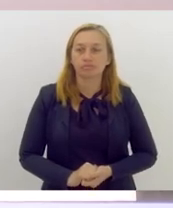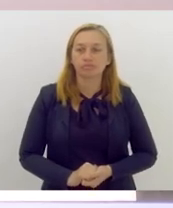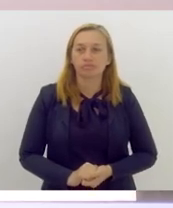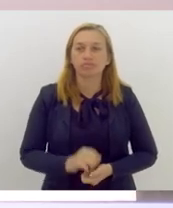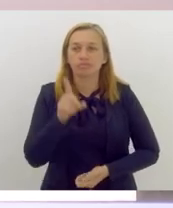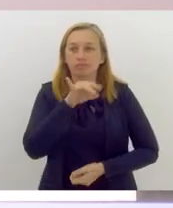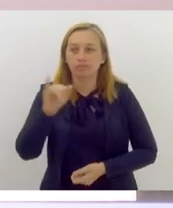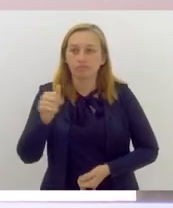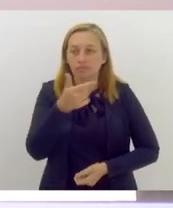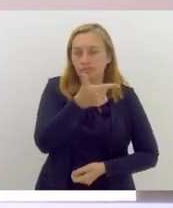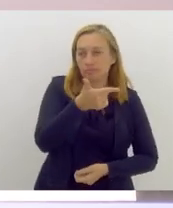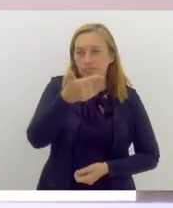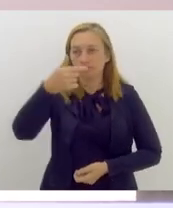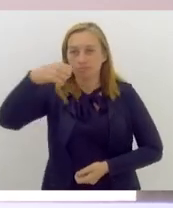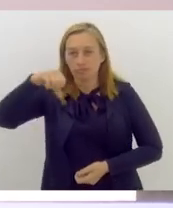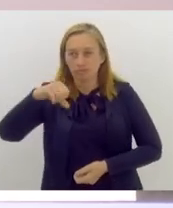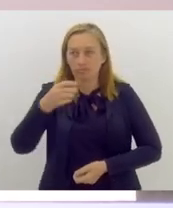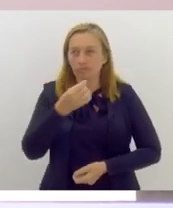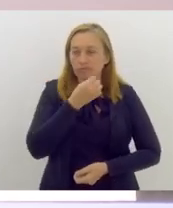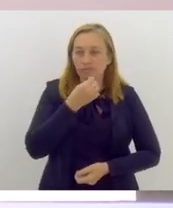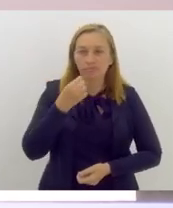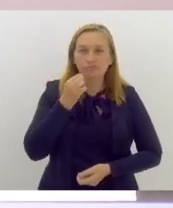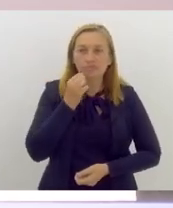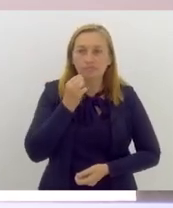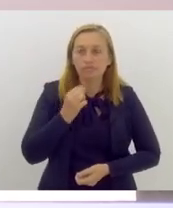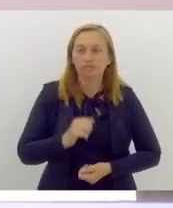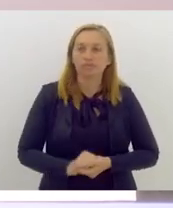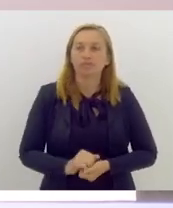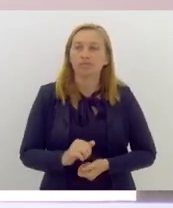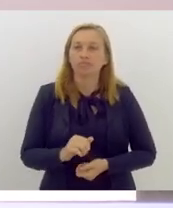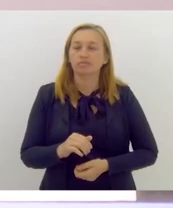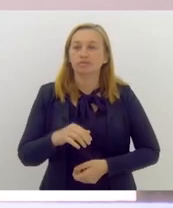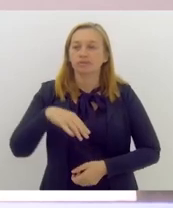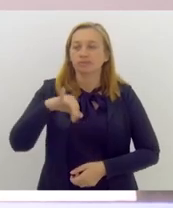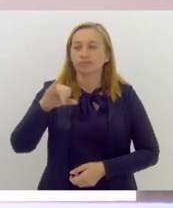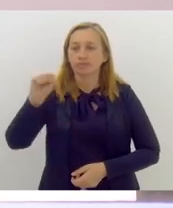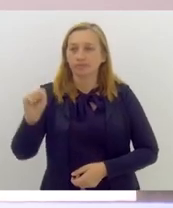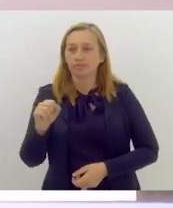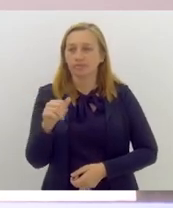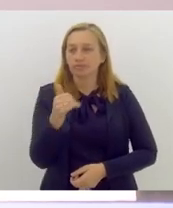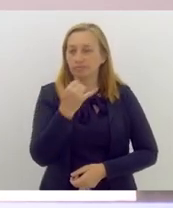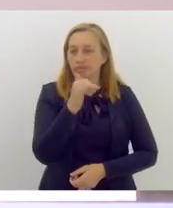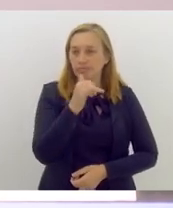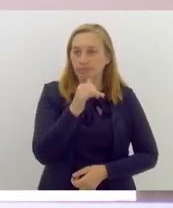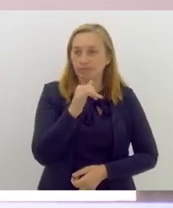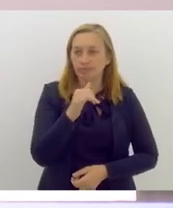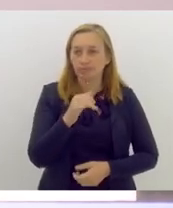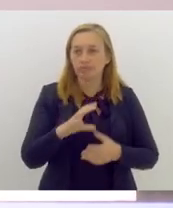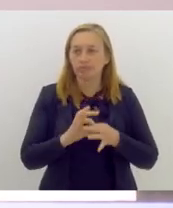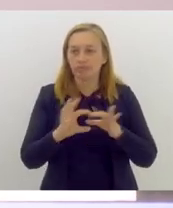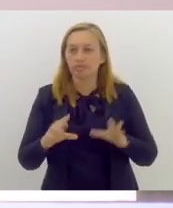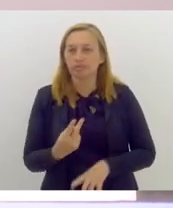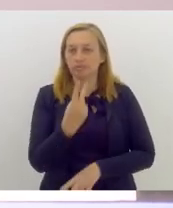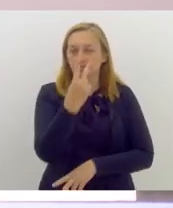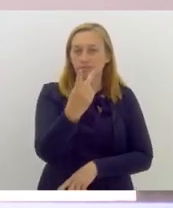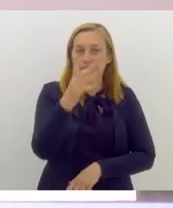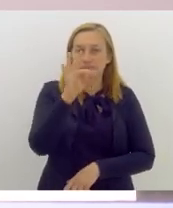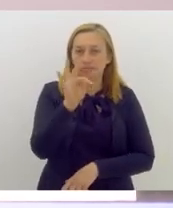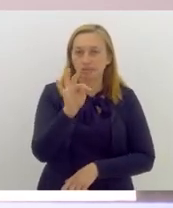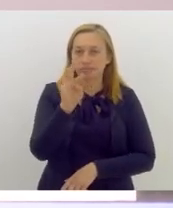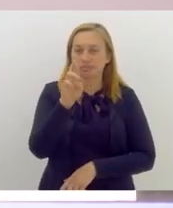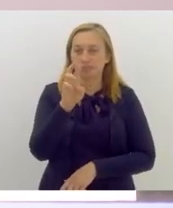no dia 29 de setembro Ministério de Minas e energia autorizou o funcionamento de duas termelétricas